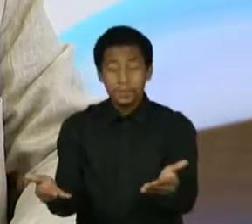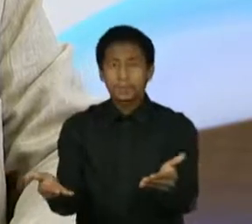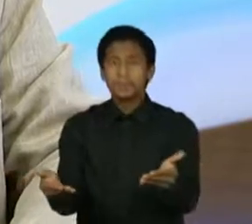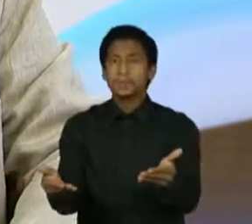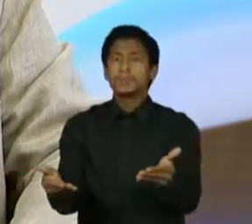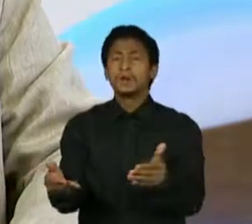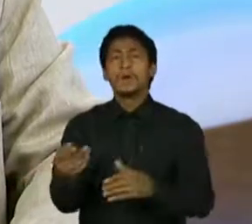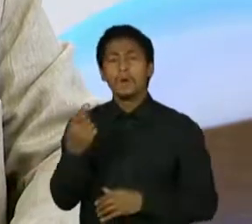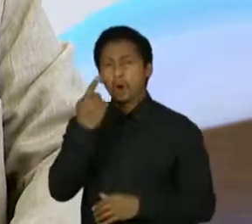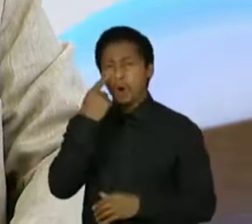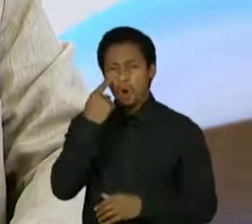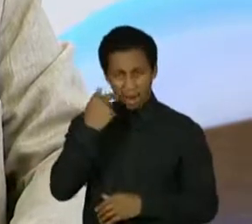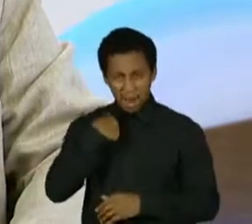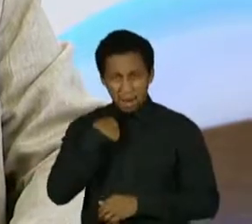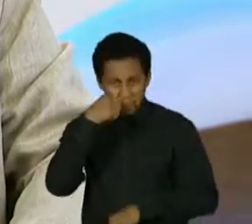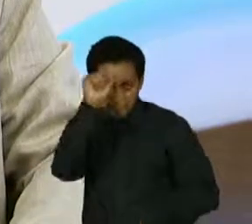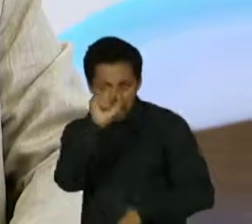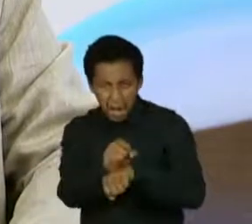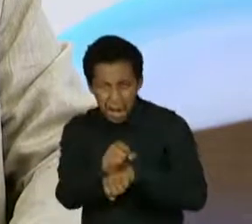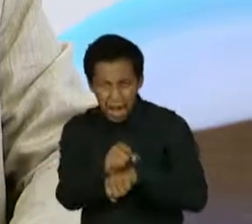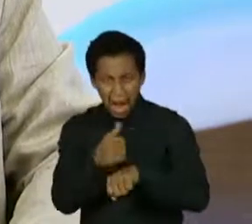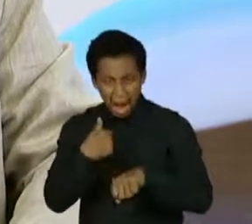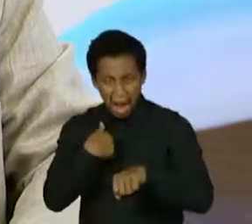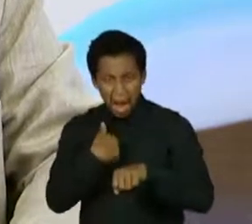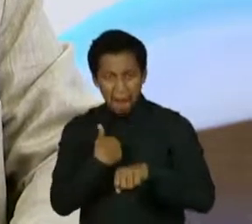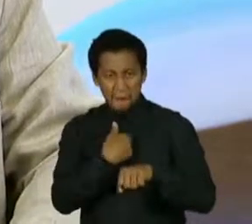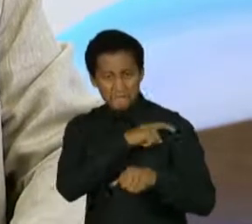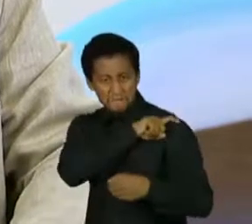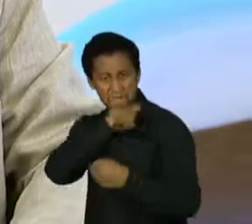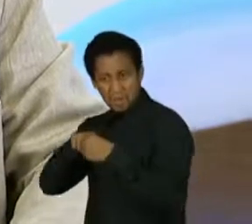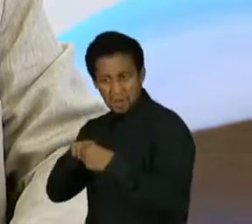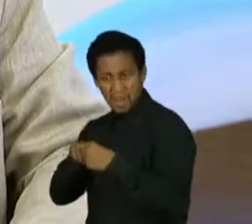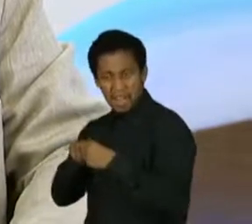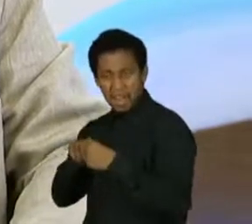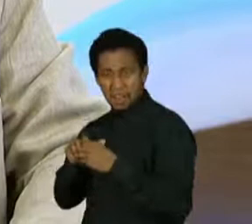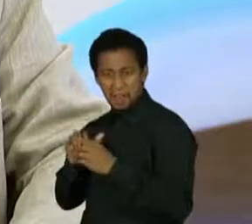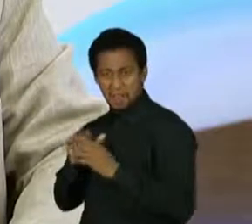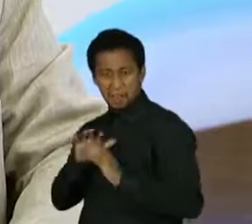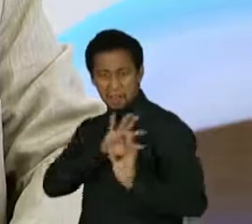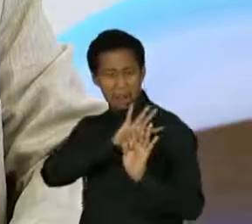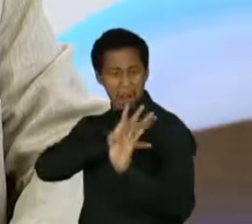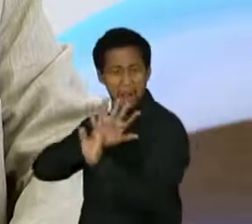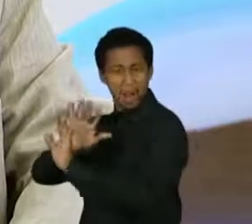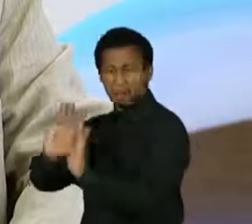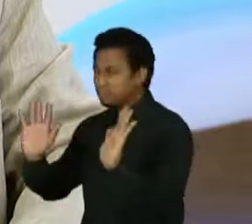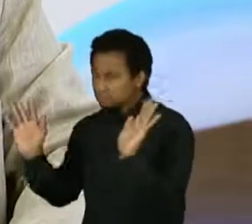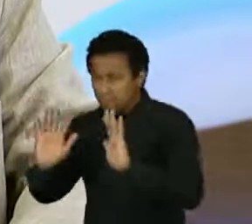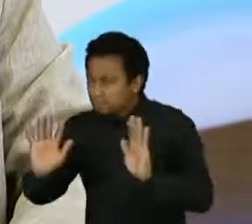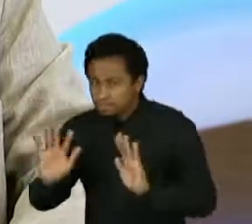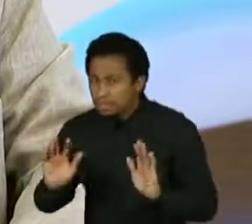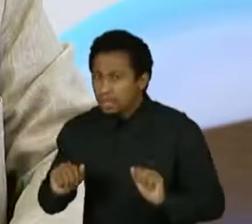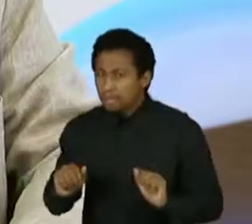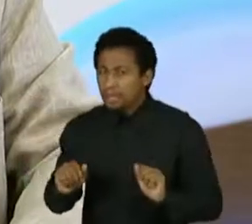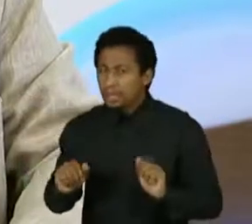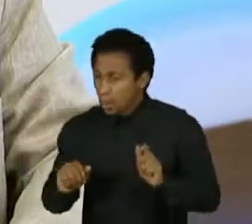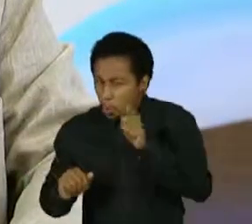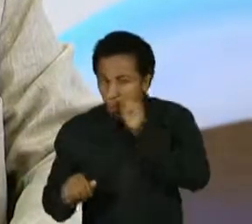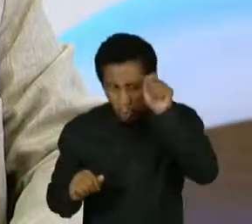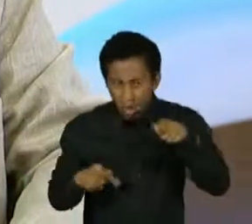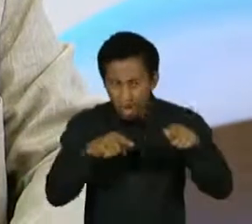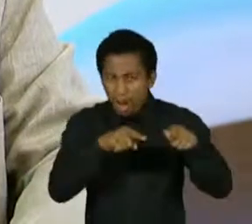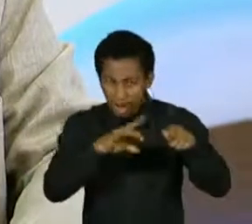de que não parou por aí não se trata apenas da entrada da Ucrânia na Nato